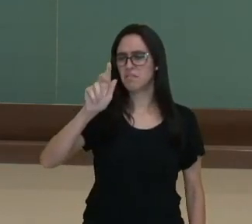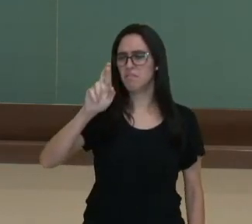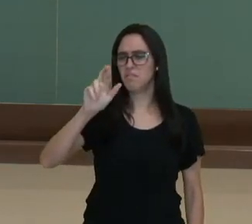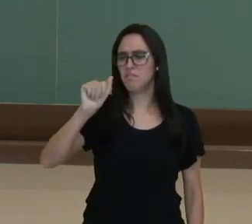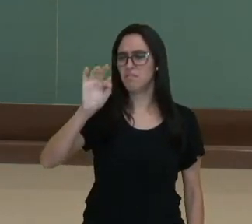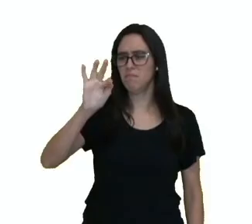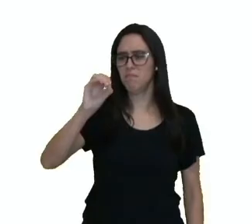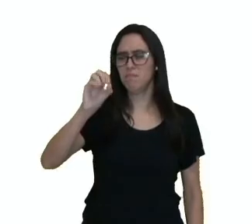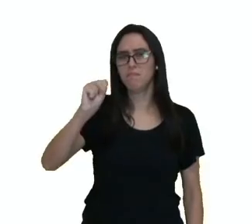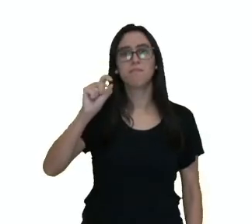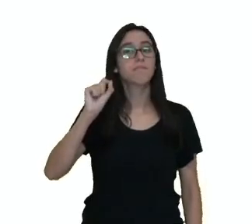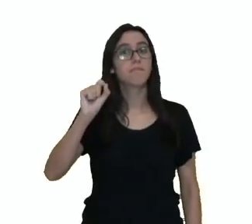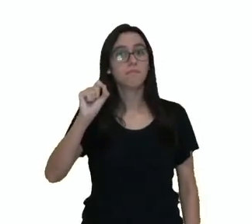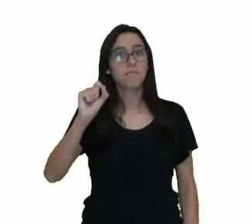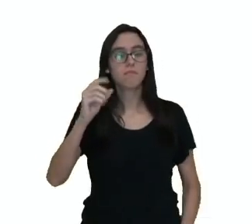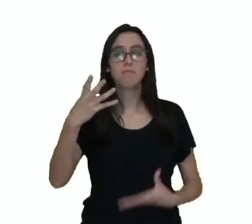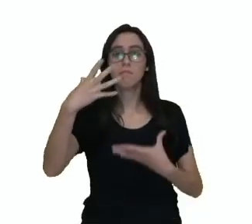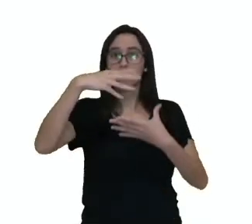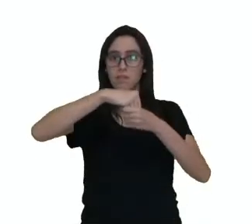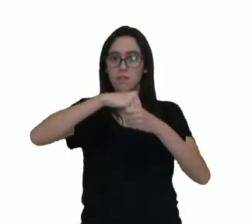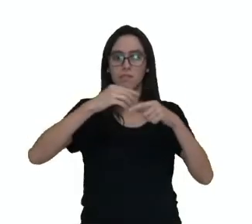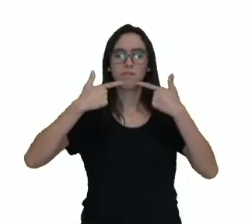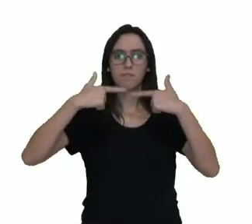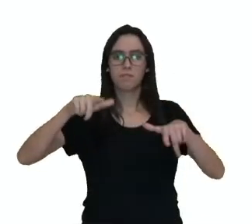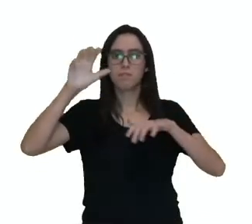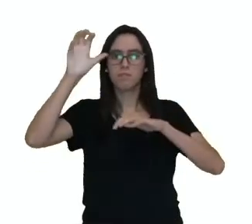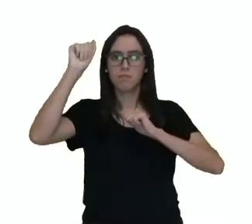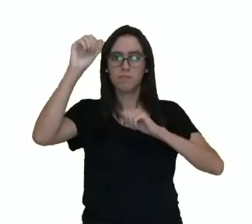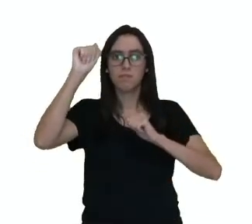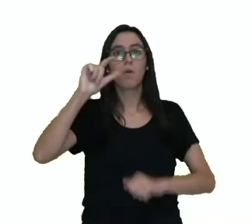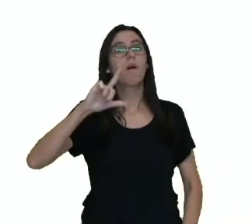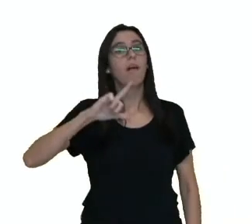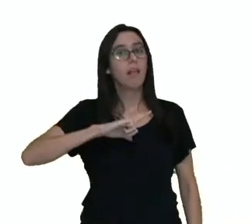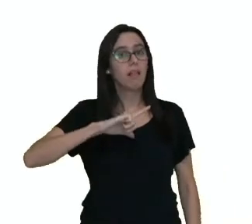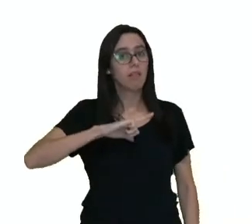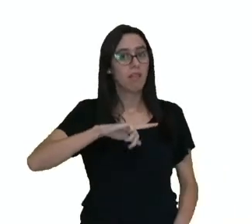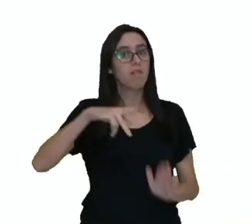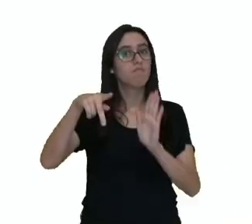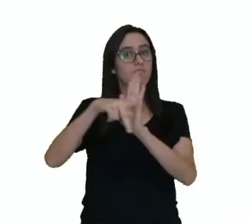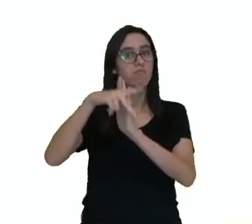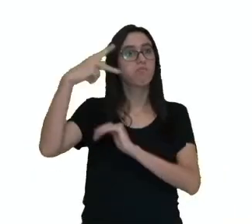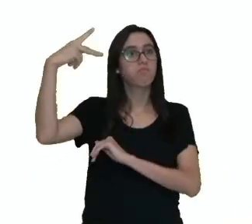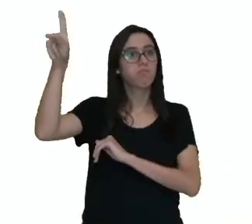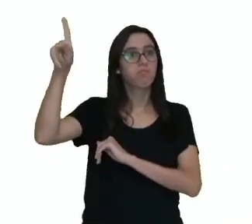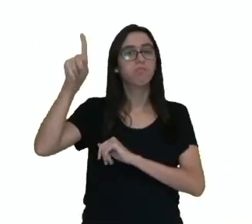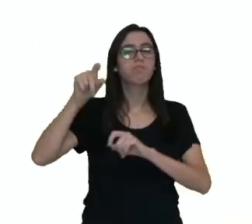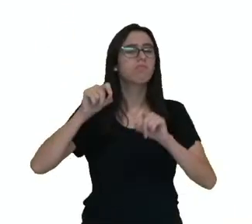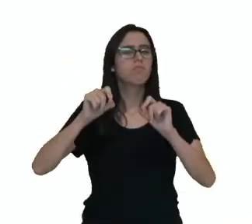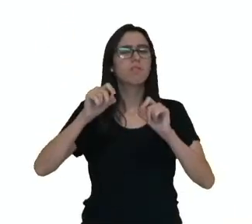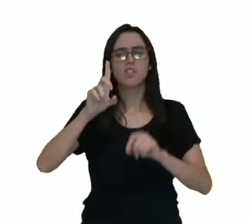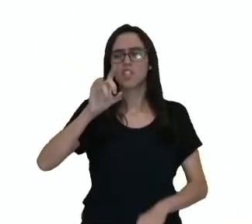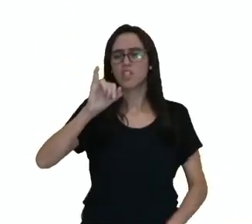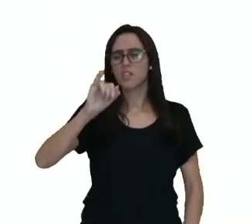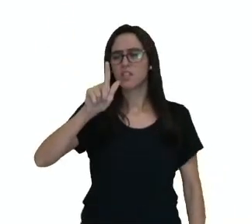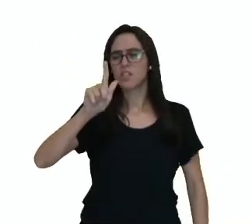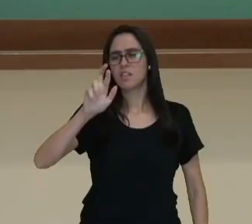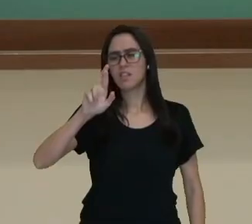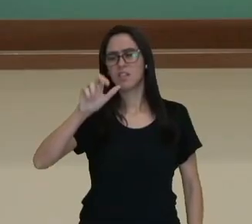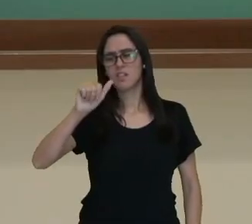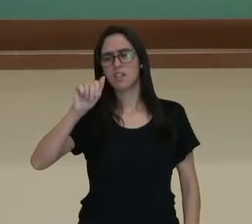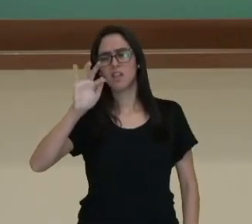letras en la lengua española, tenemos los dígrafos en español. O que, que seriam dígrafos? Né? Então,